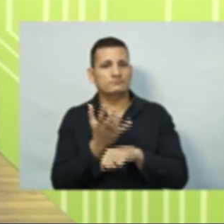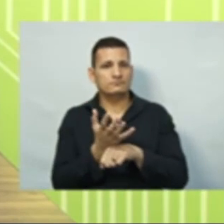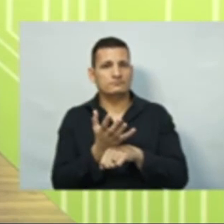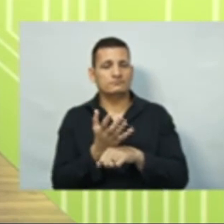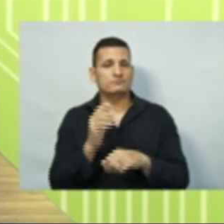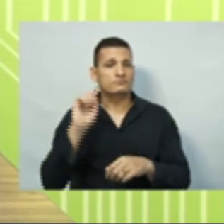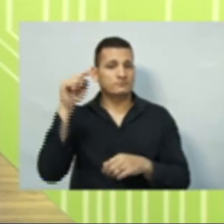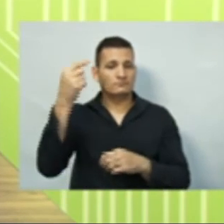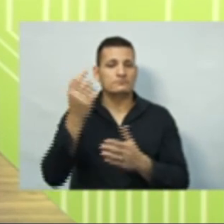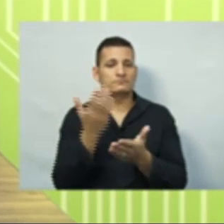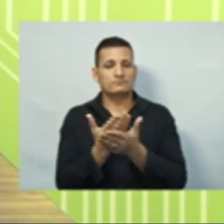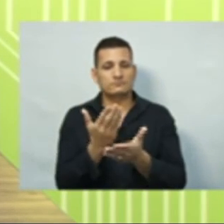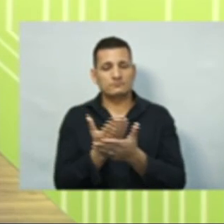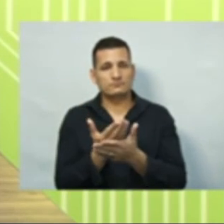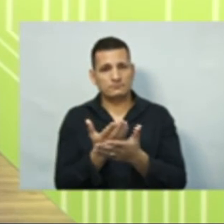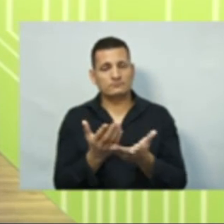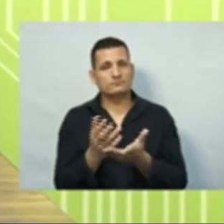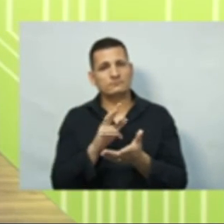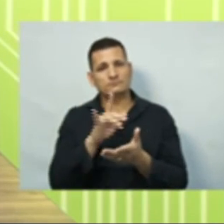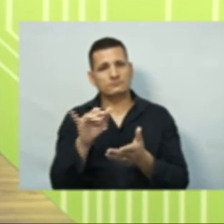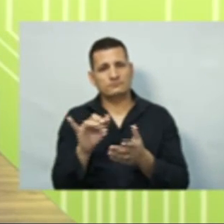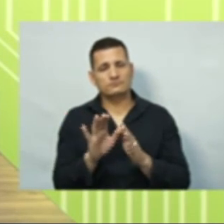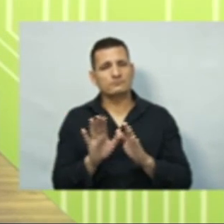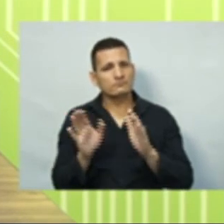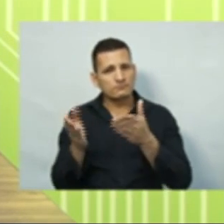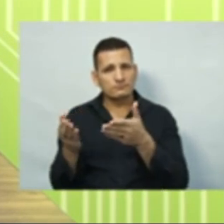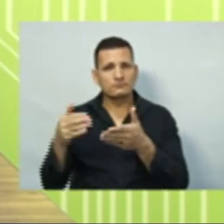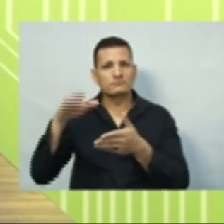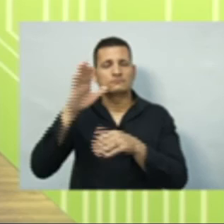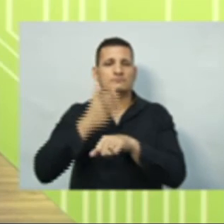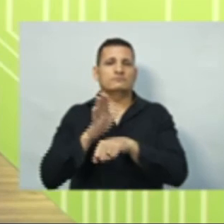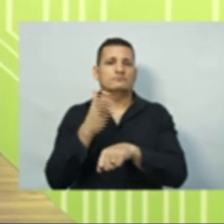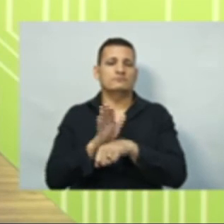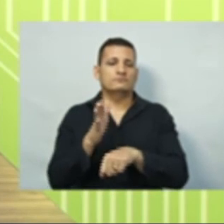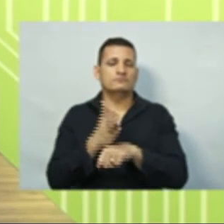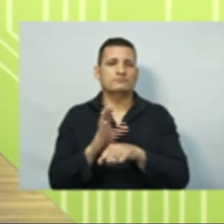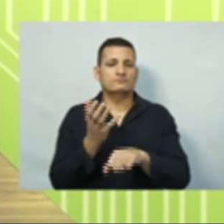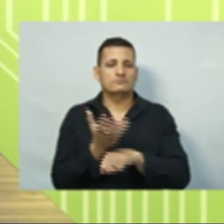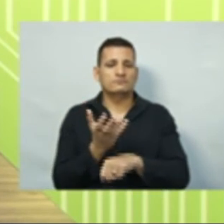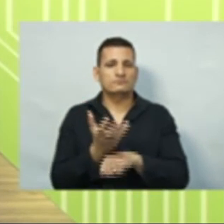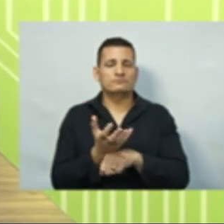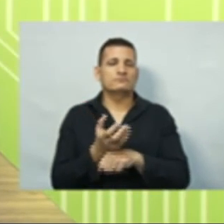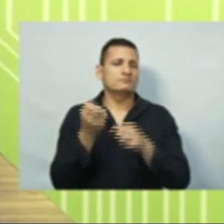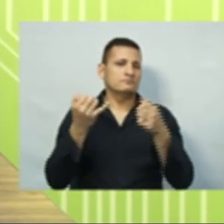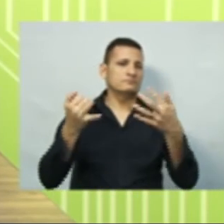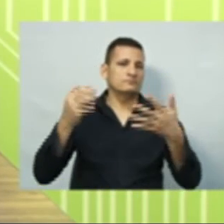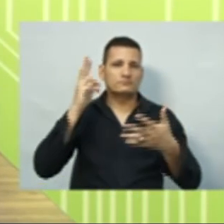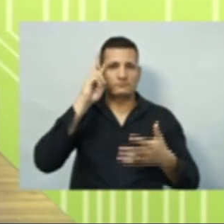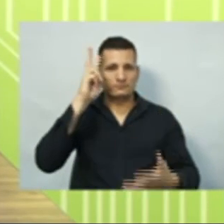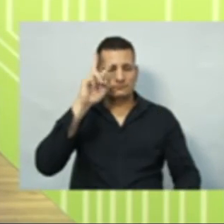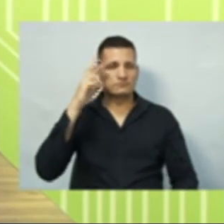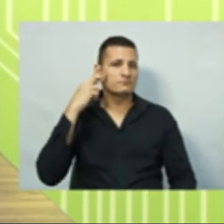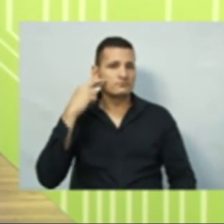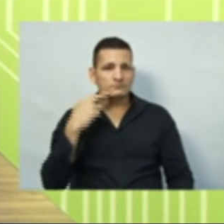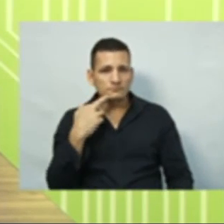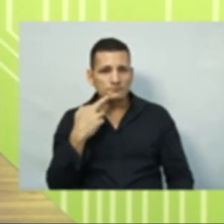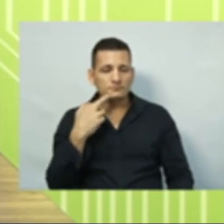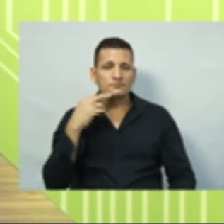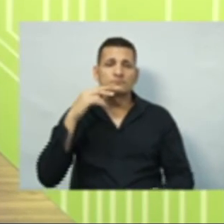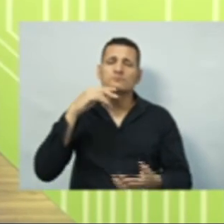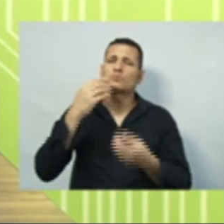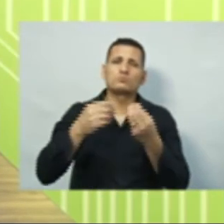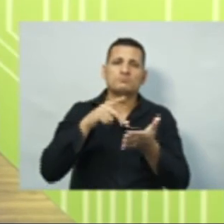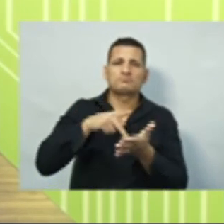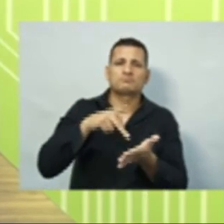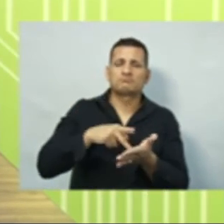Nas próximas aulas, a gente vai para uma abordagem mais prática da nossa disciplina. Vamos falar da história do nosso Estado, vamos falar da realidade das nossas políticas